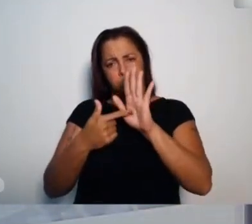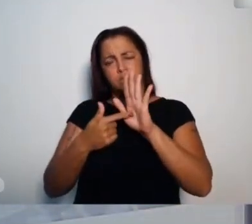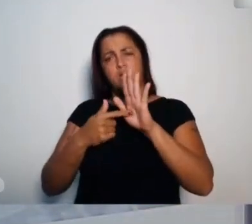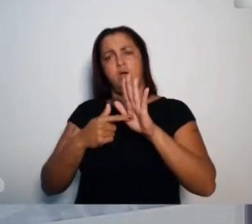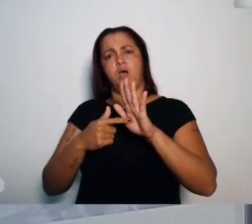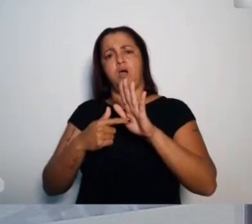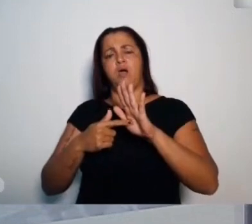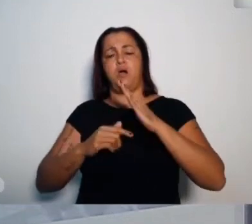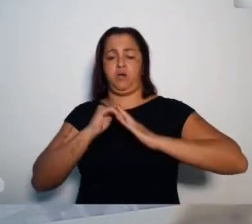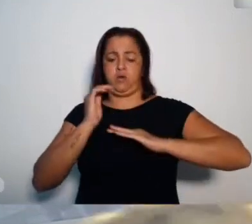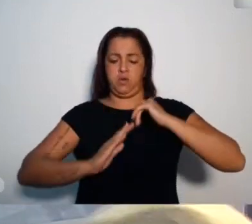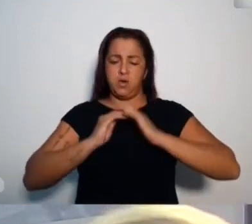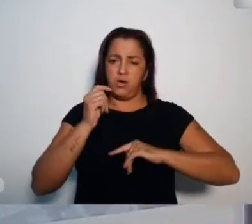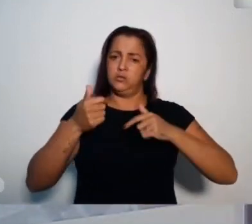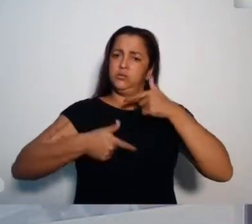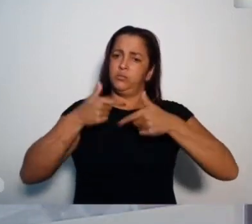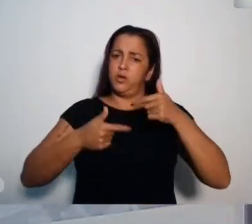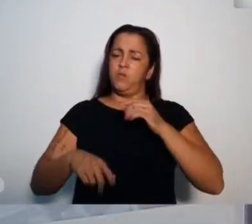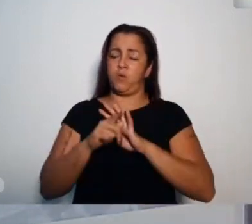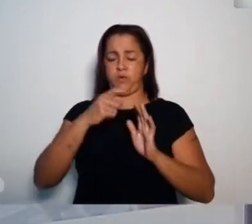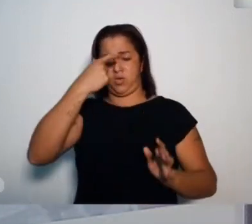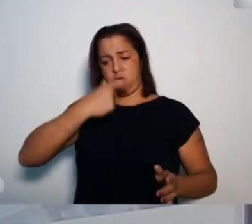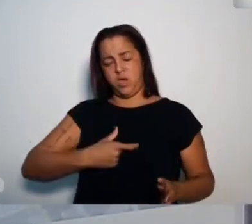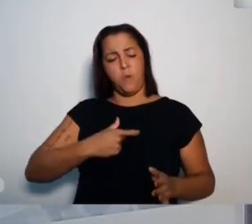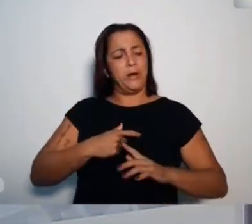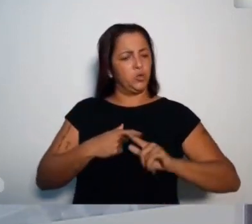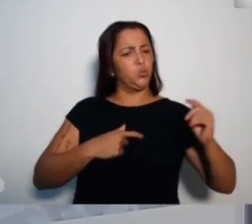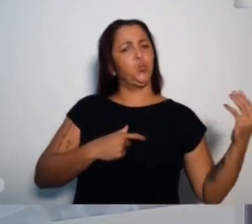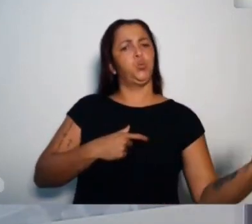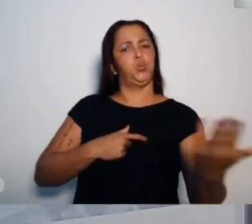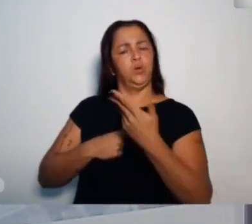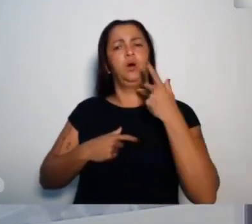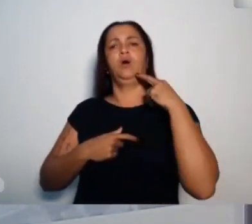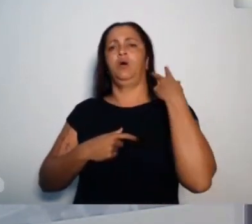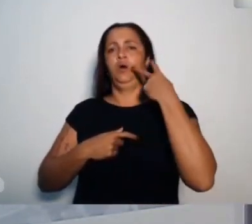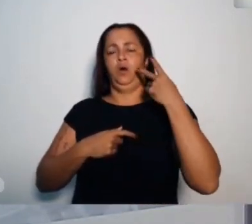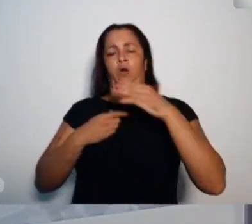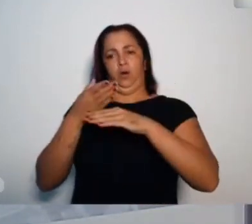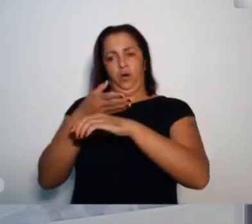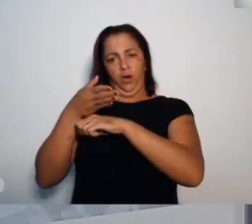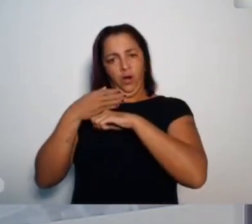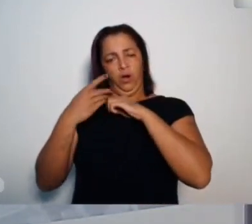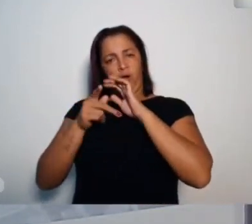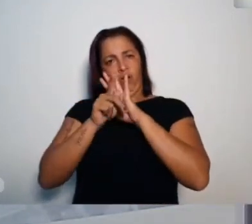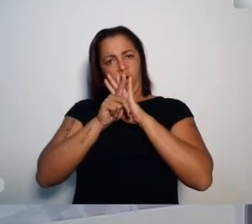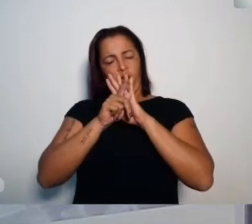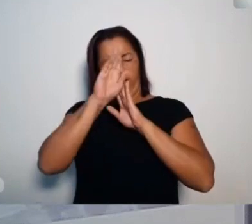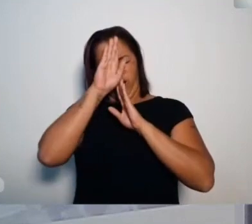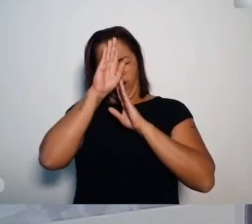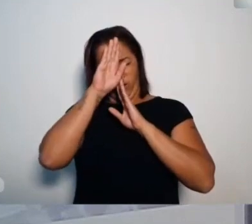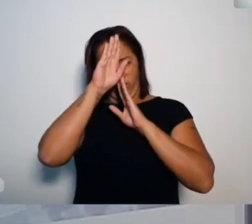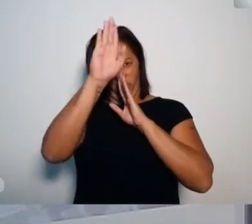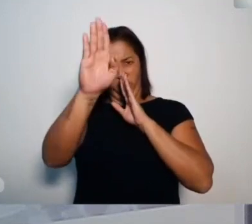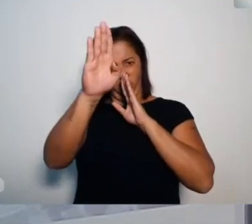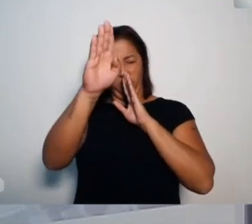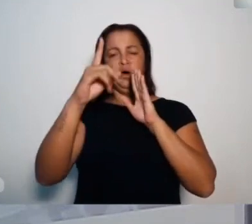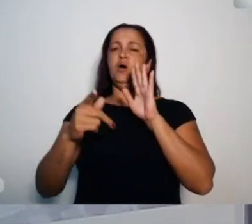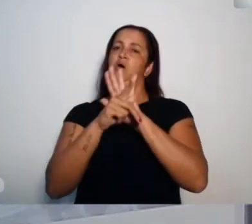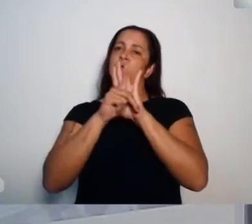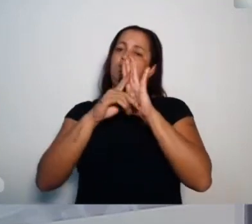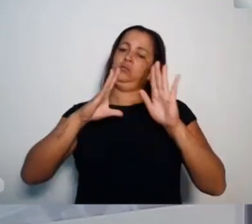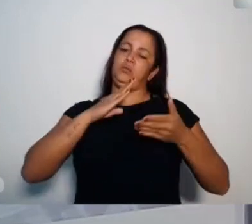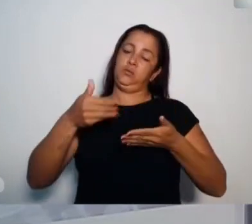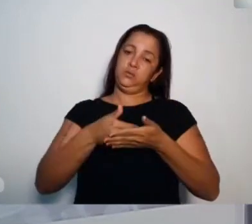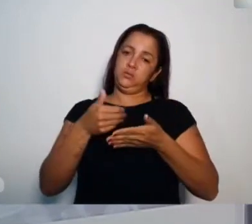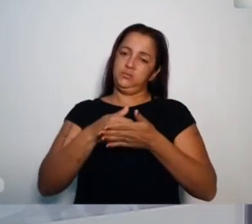eu falo por mim, mas que todos os vereadores participaram aqui, que foram fundamentais para que a nossa cidade tivesse o patamar